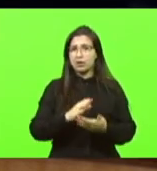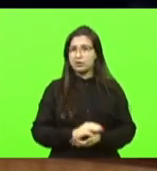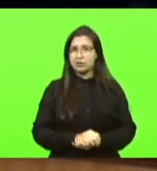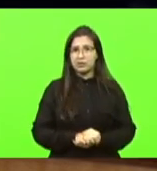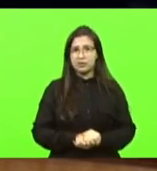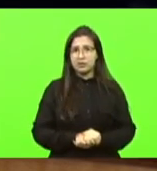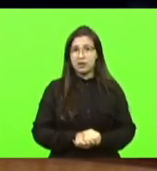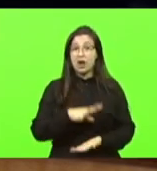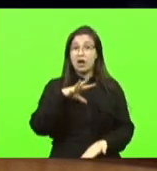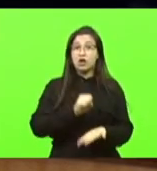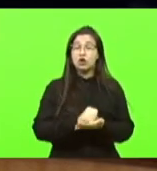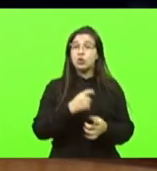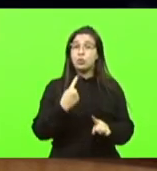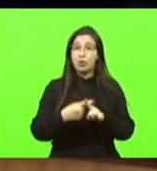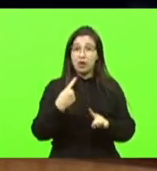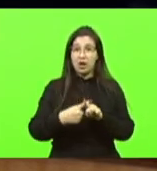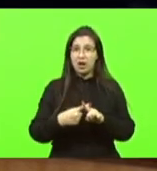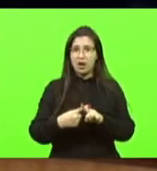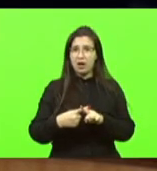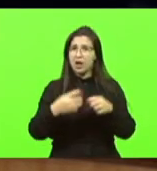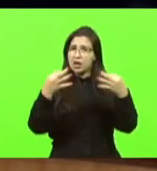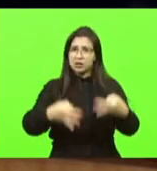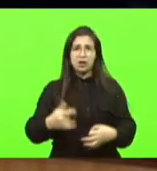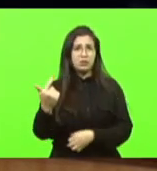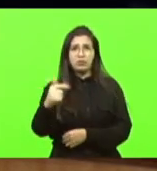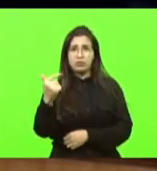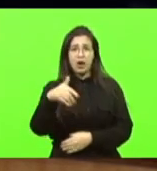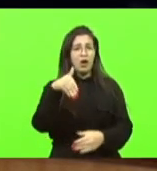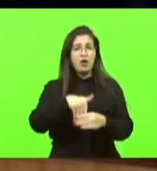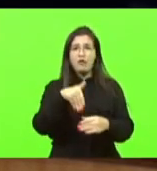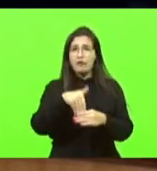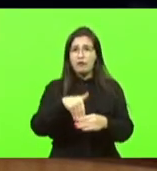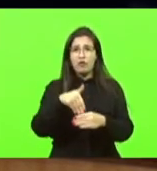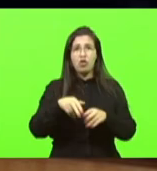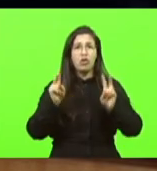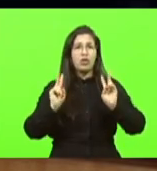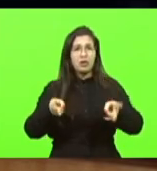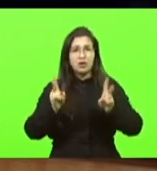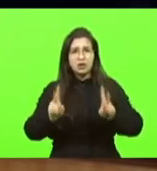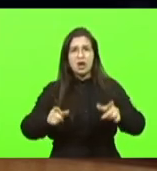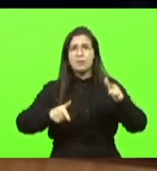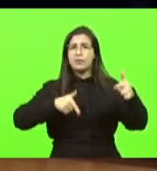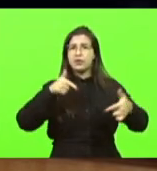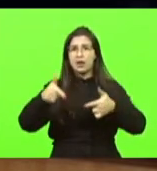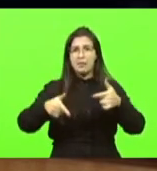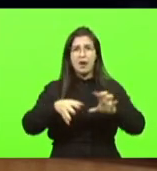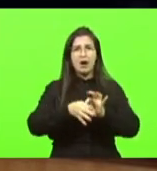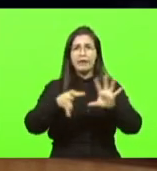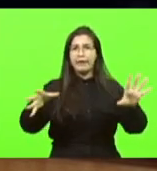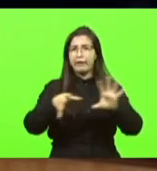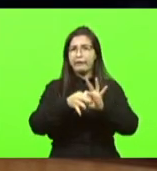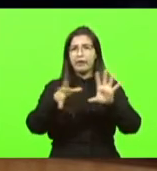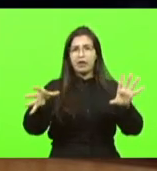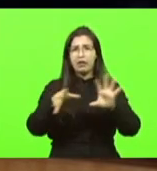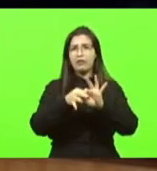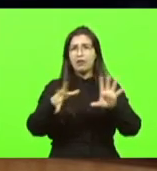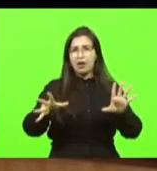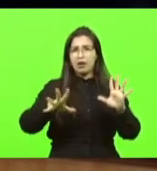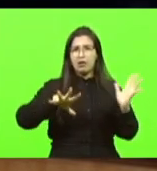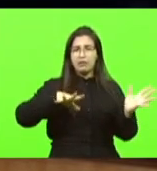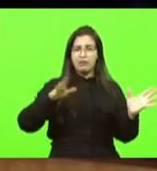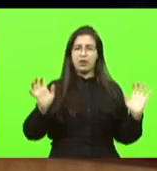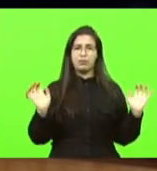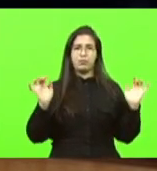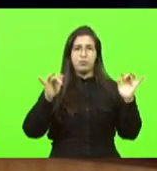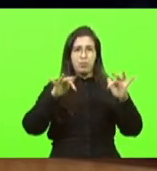porque não é justo voltamos o tempo todo atividades e a presença e aglomeração